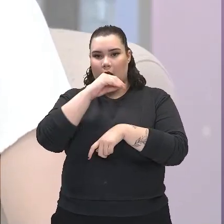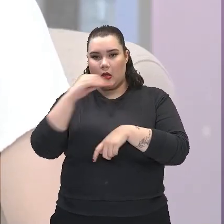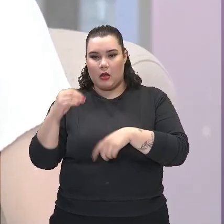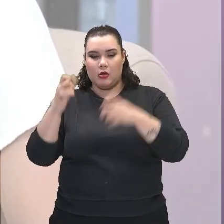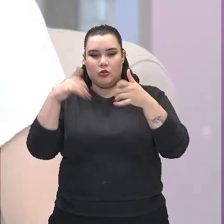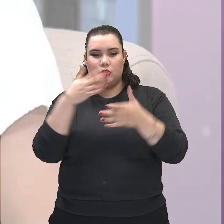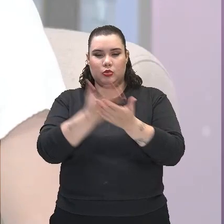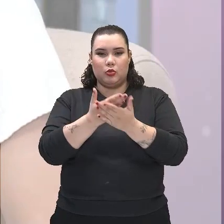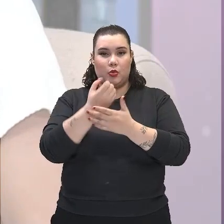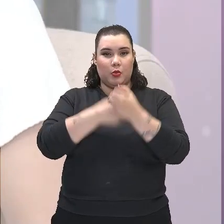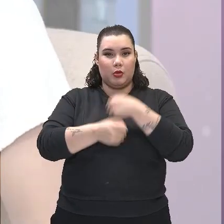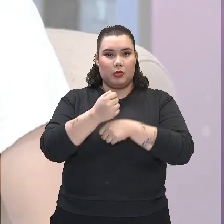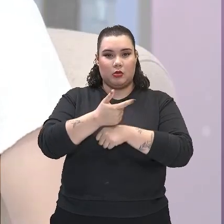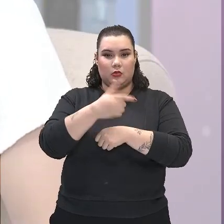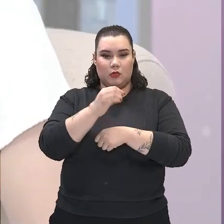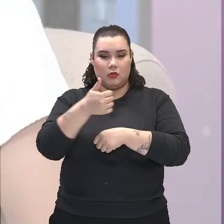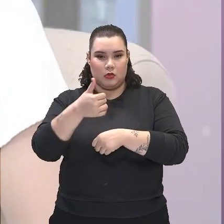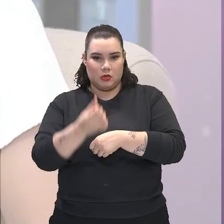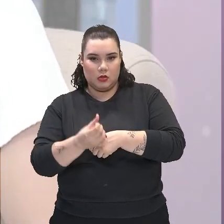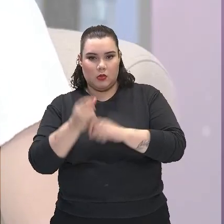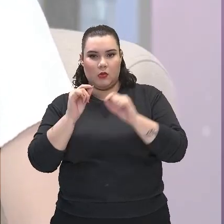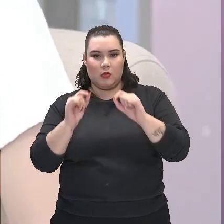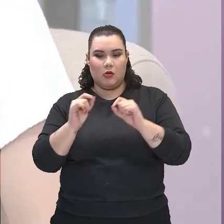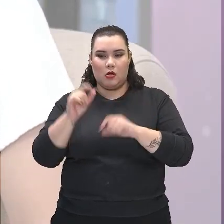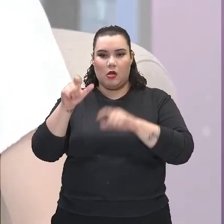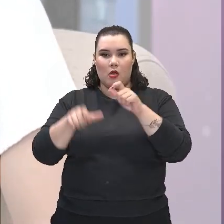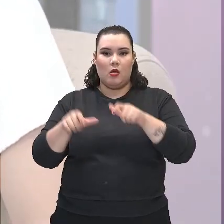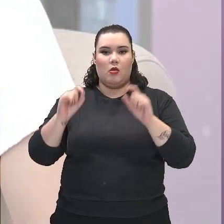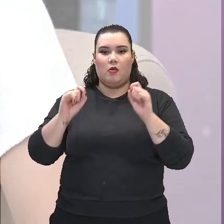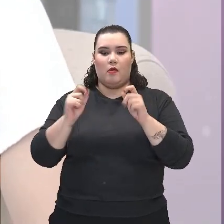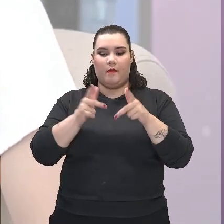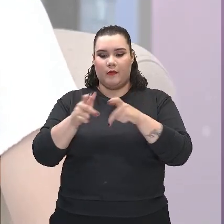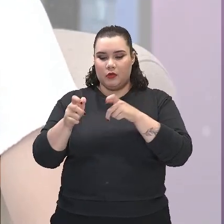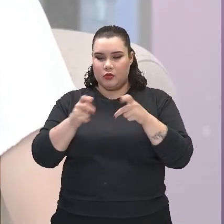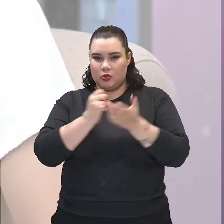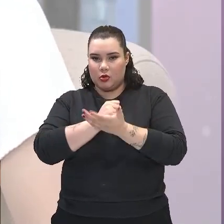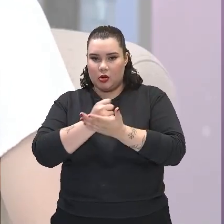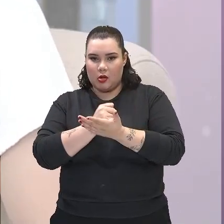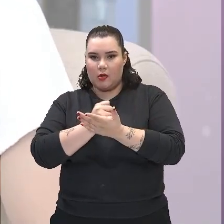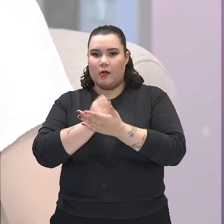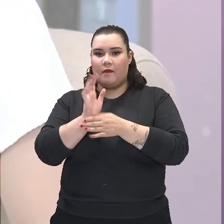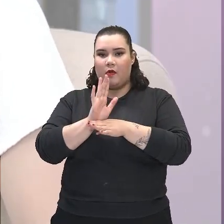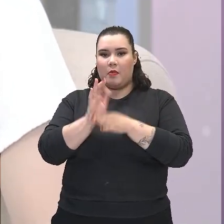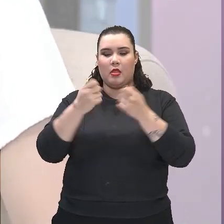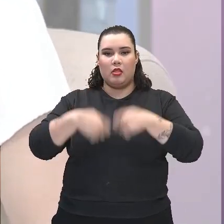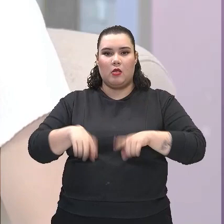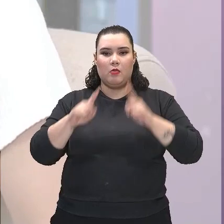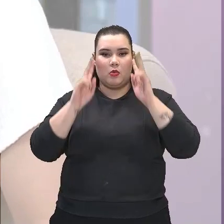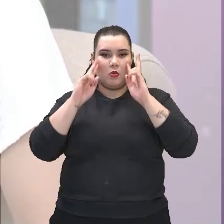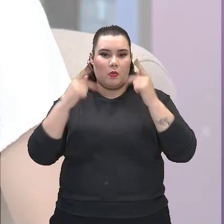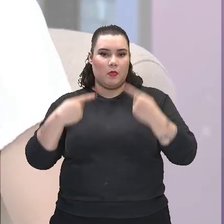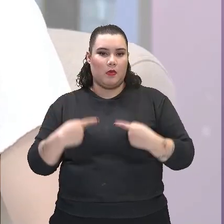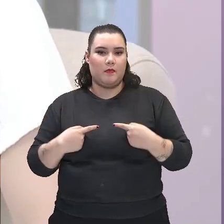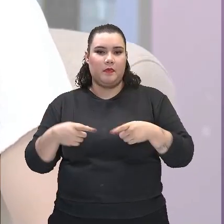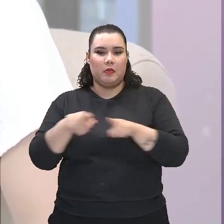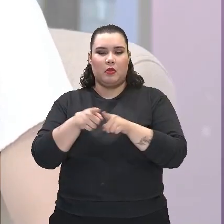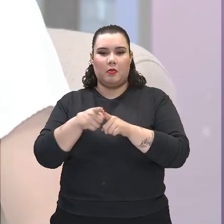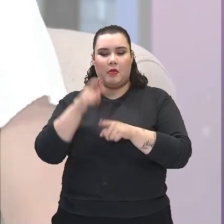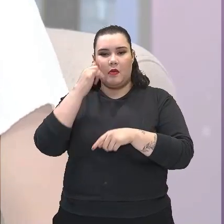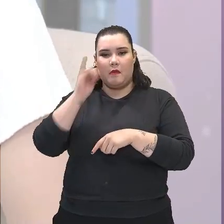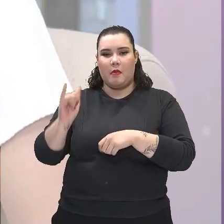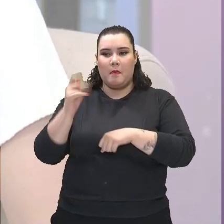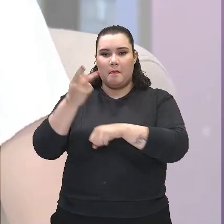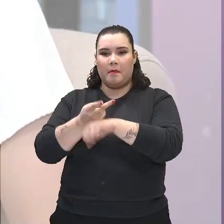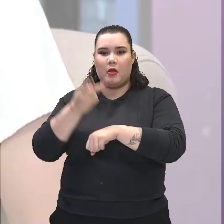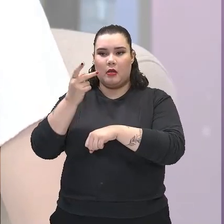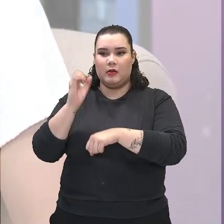não deveriam, certo, ter humanos ou alvos vivos e muito menos premiar, pontuar